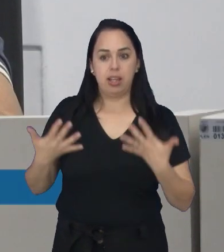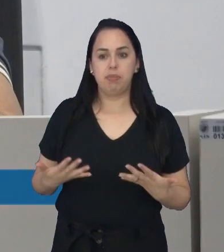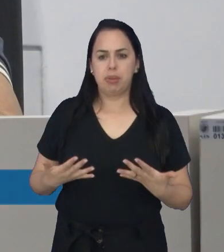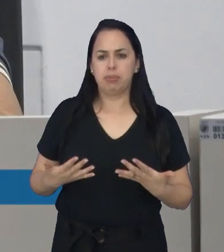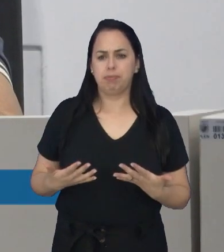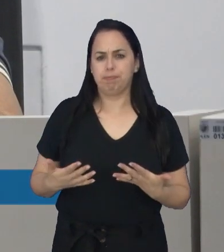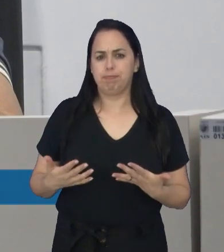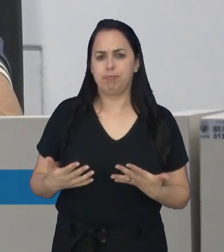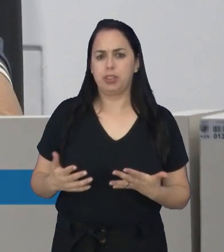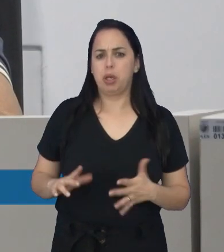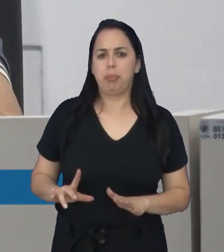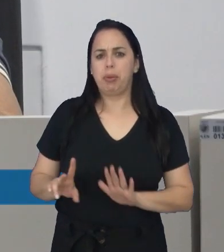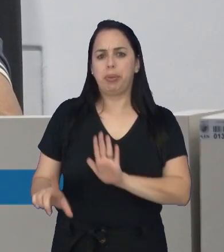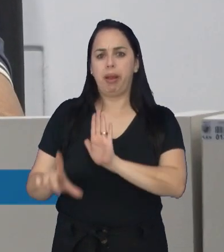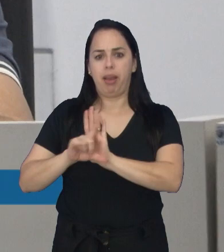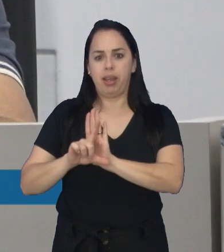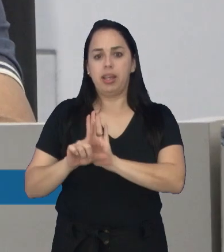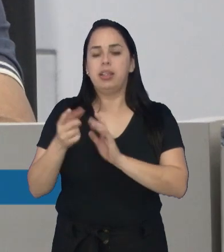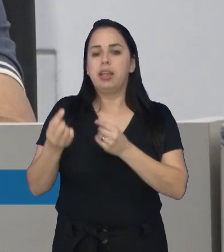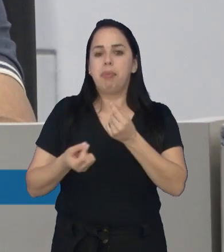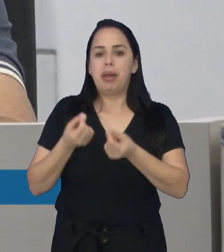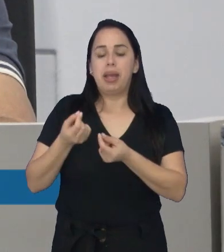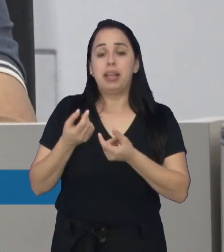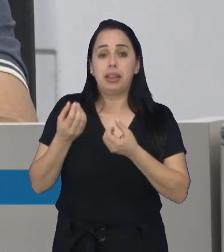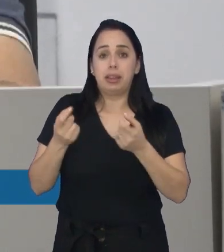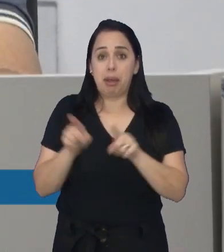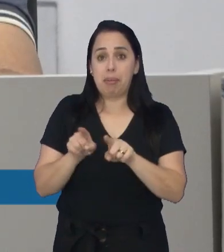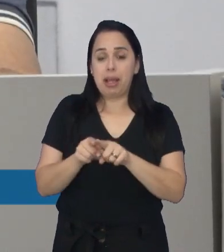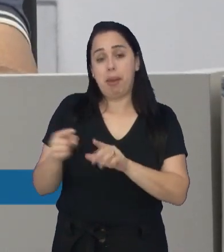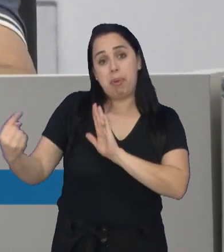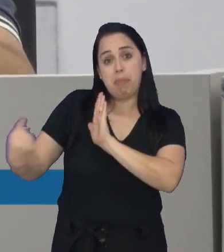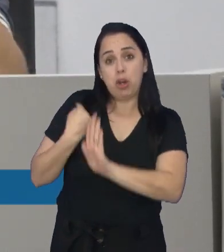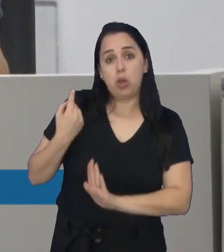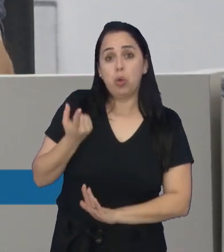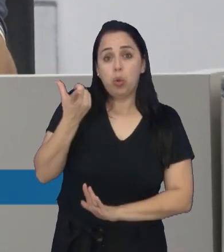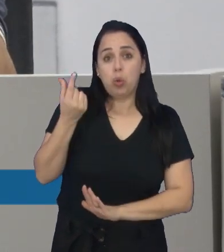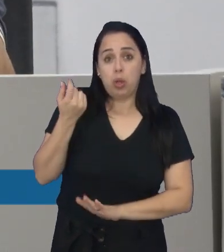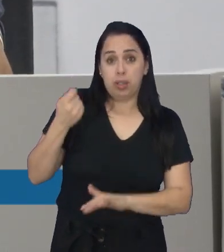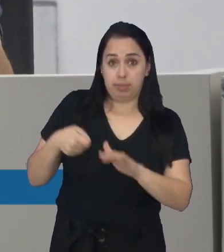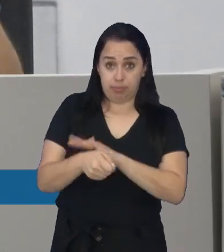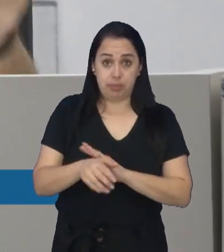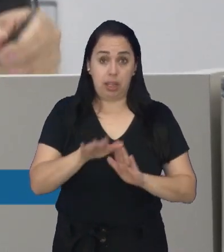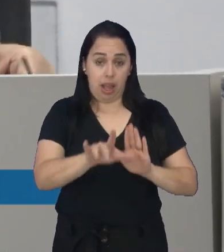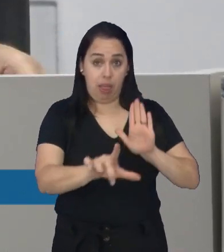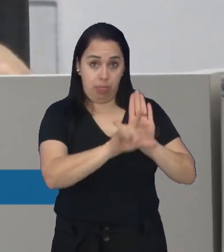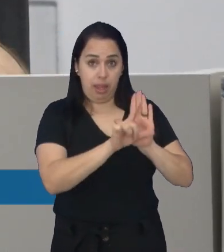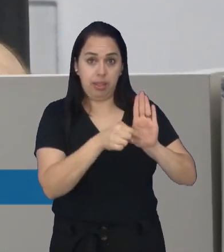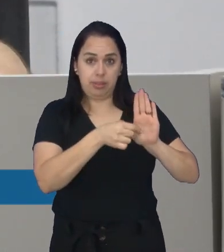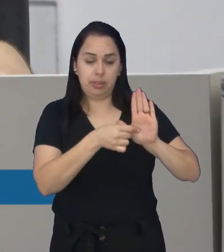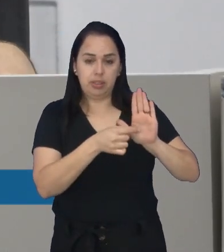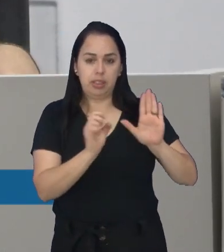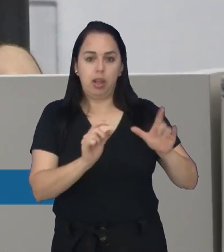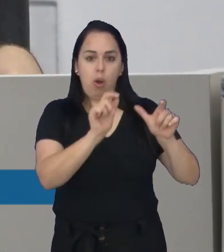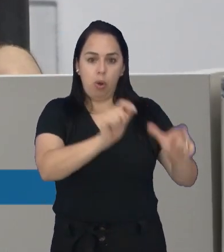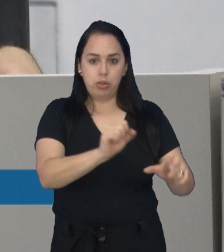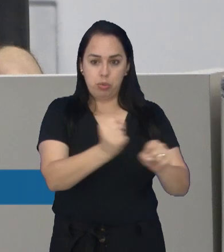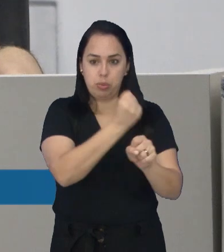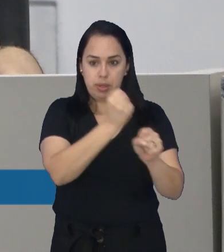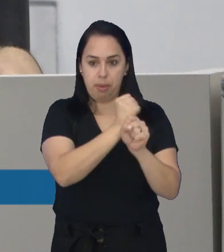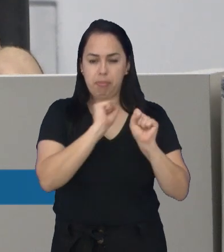praticados e também a questão do uso do dinheiro vou falar primeiro desse tema autoganerosa que a gente